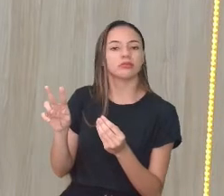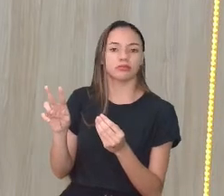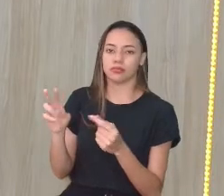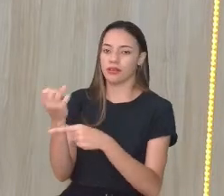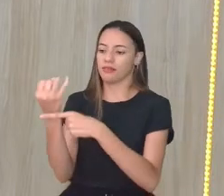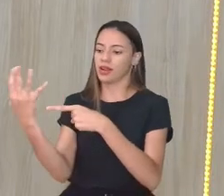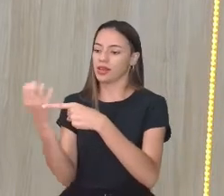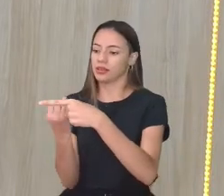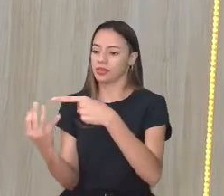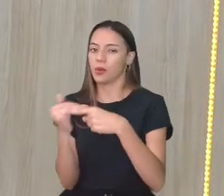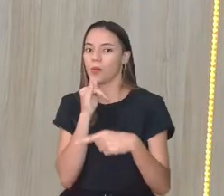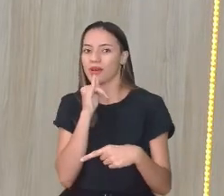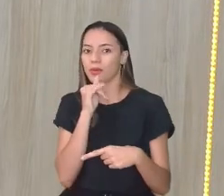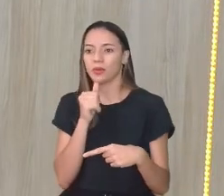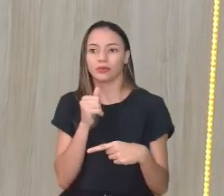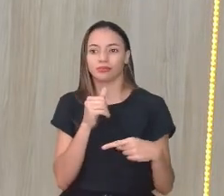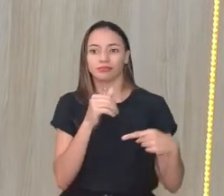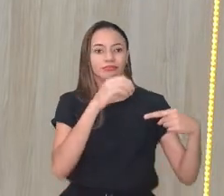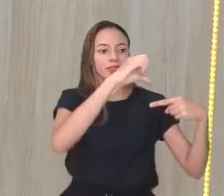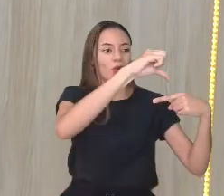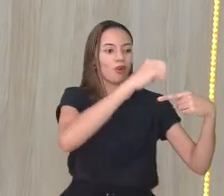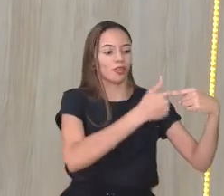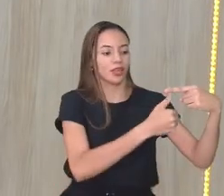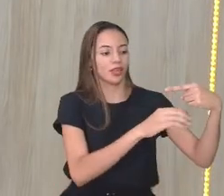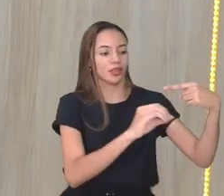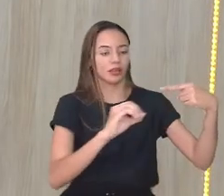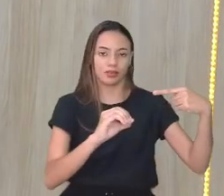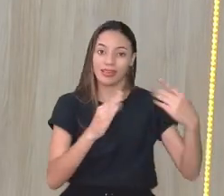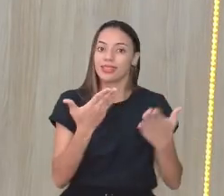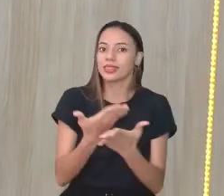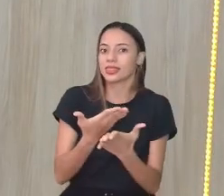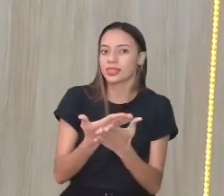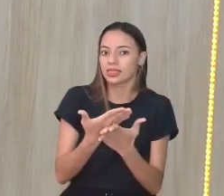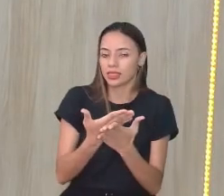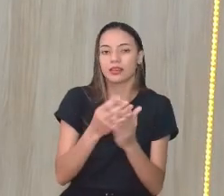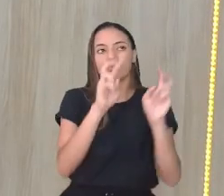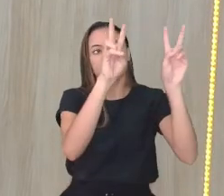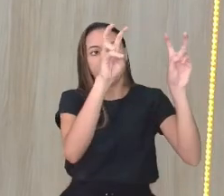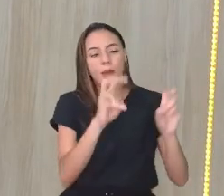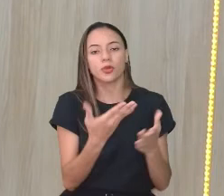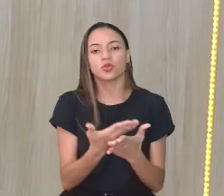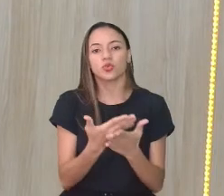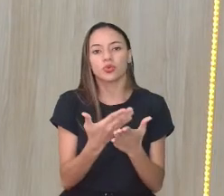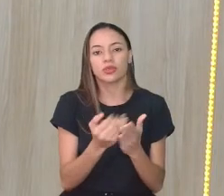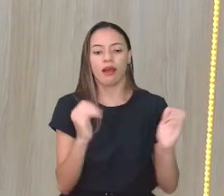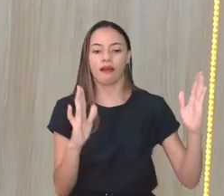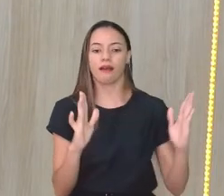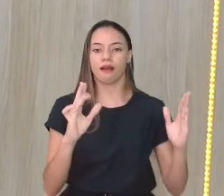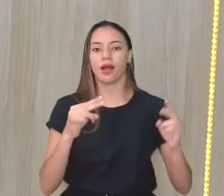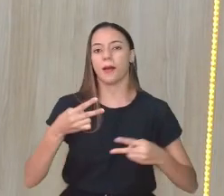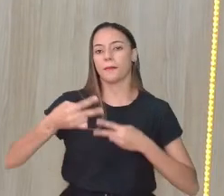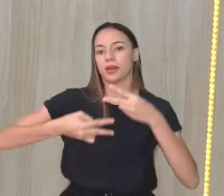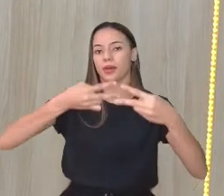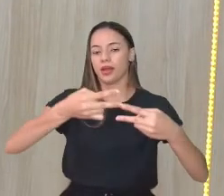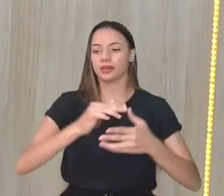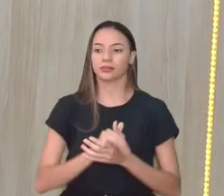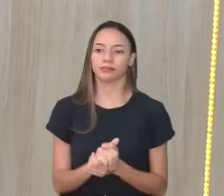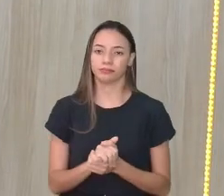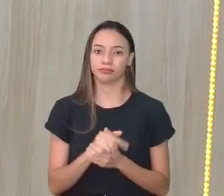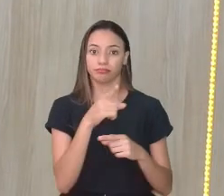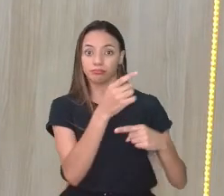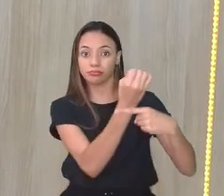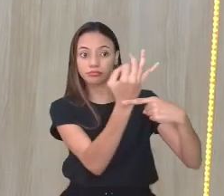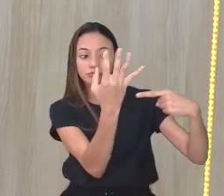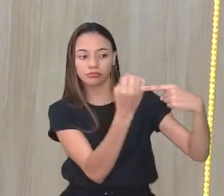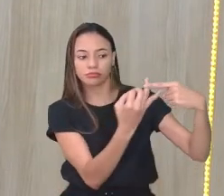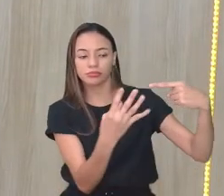centésimos, tá certo? Então, são os temas que a gente vai trabalhar nesse bimestre com relação à fração. A gente vai partir daquela fração